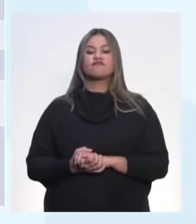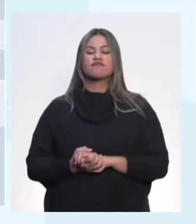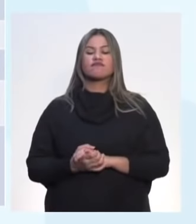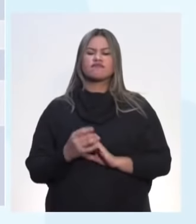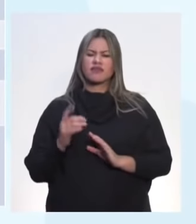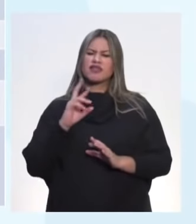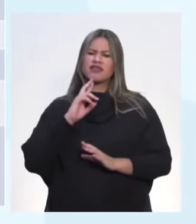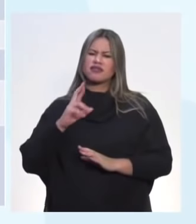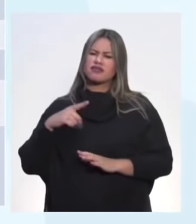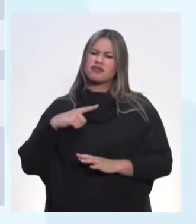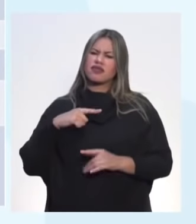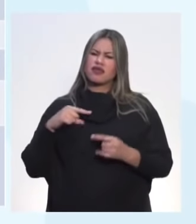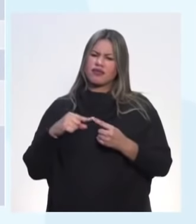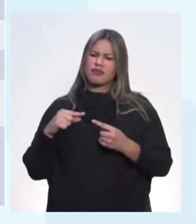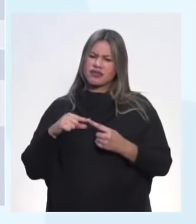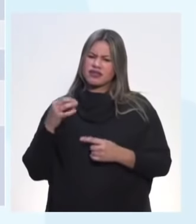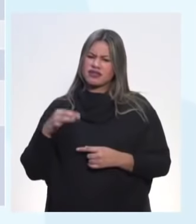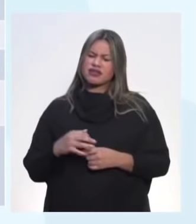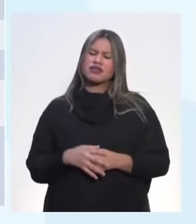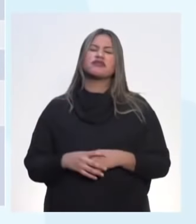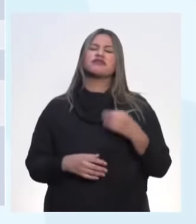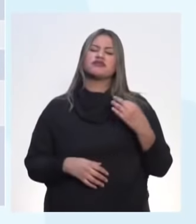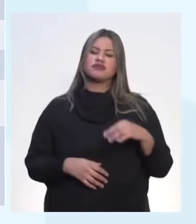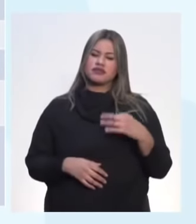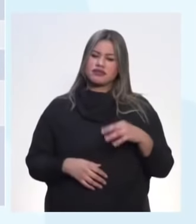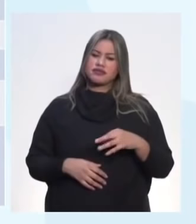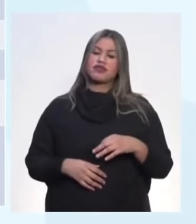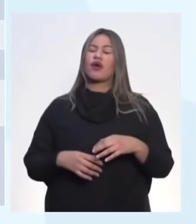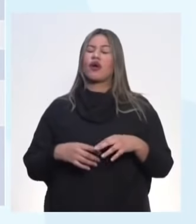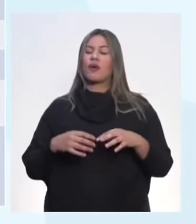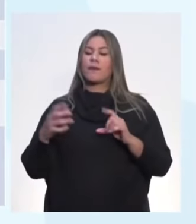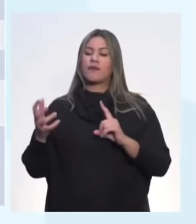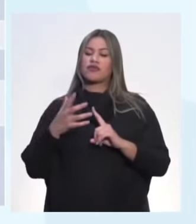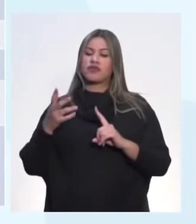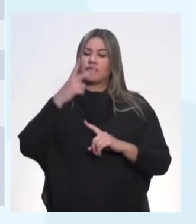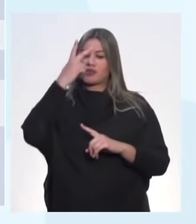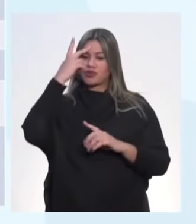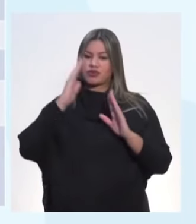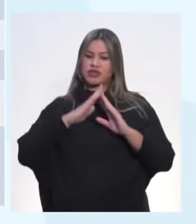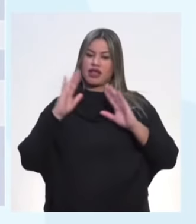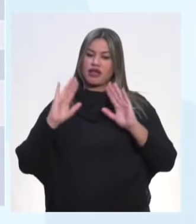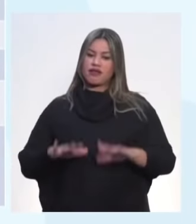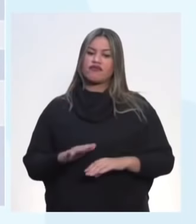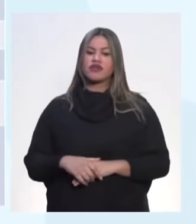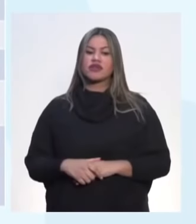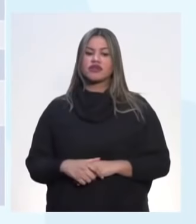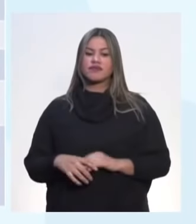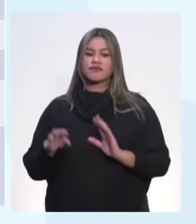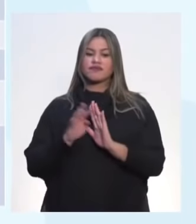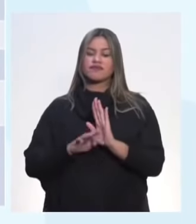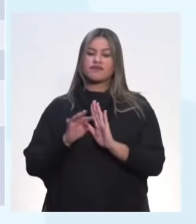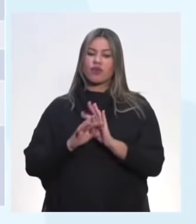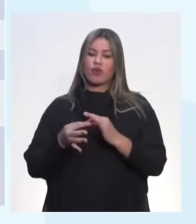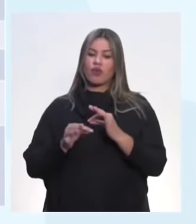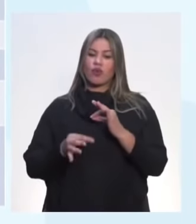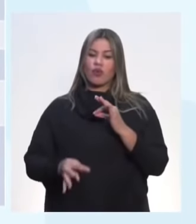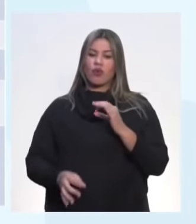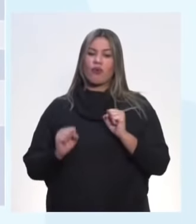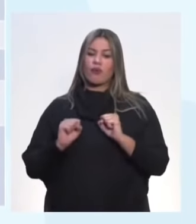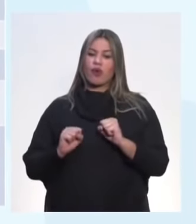de certa forma, uma reflexão, nos faz pensar, influencia. Em casa, exatamente. E textos aí mais extensos que a notícia podem